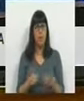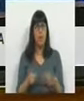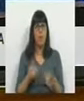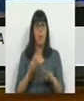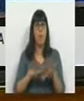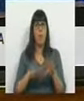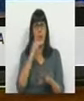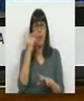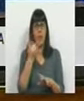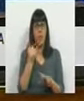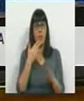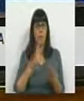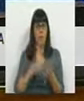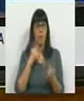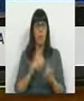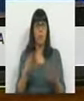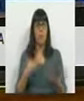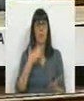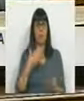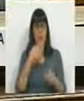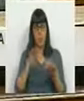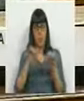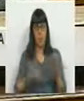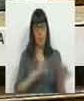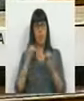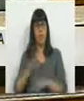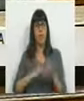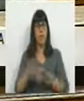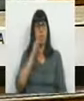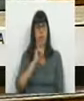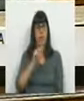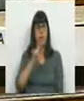obrigada, fazem de conta, deputado, de facto, não perceberam. Para uma intervenção tem a palavra a Sra. Deputada Luísa Salgueiro.